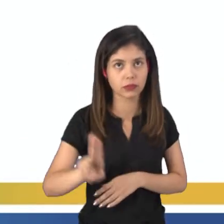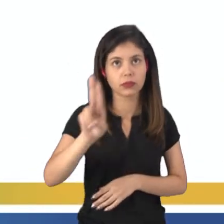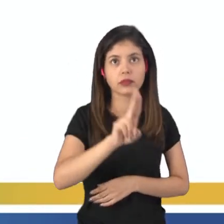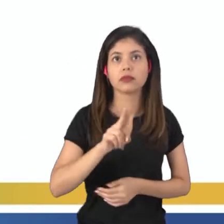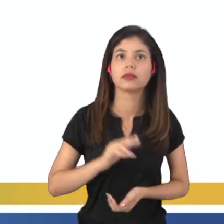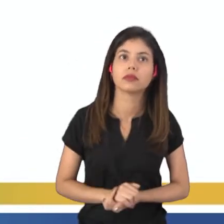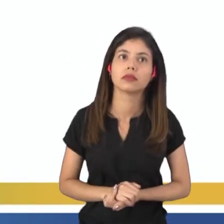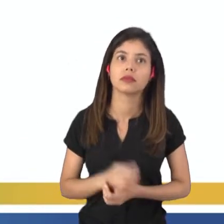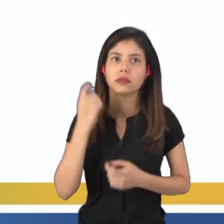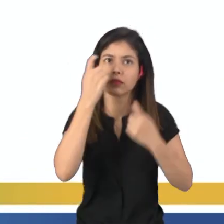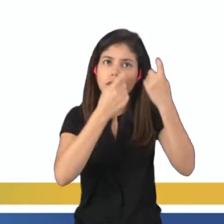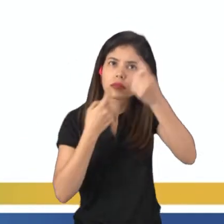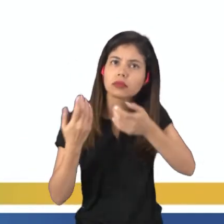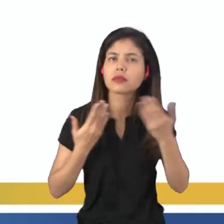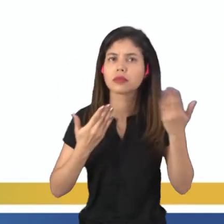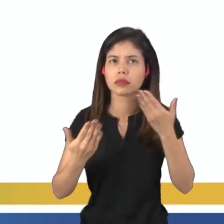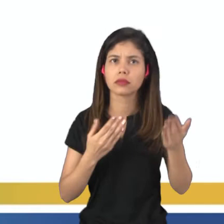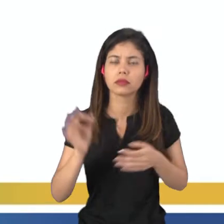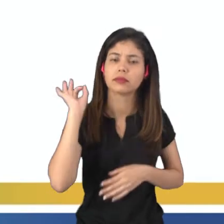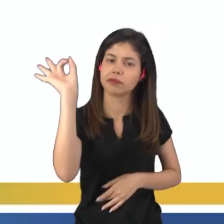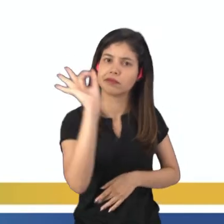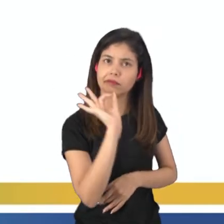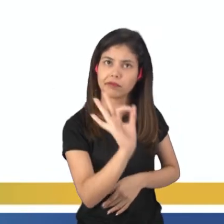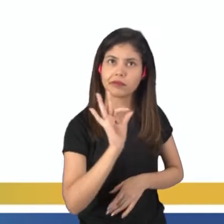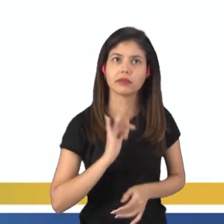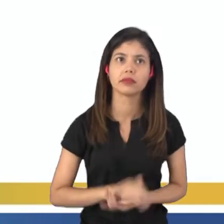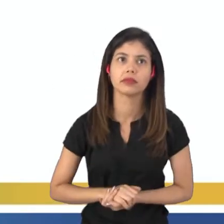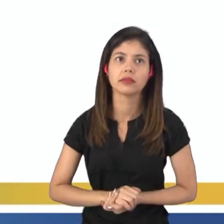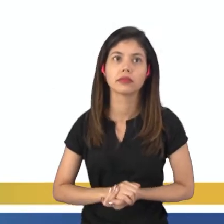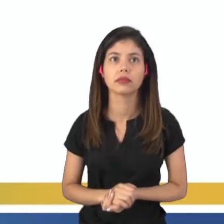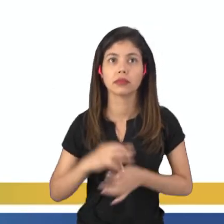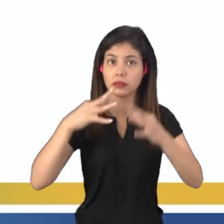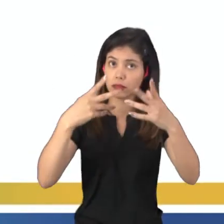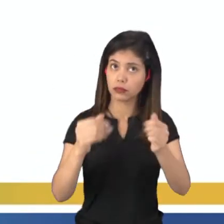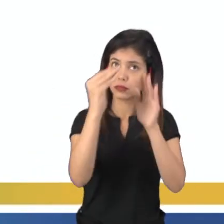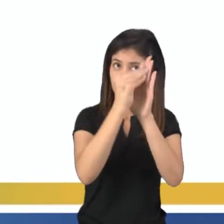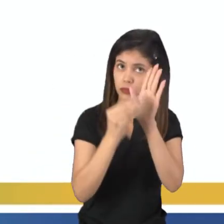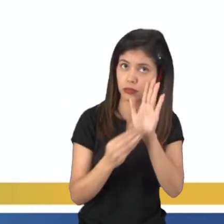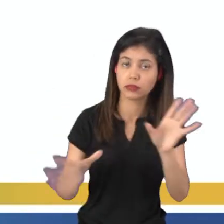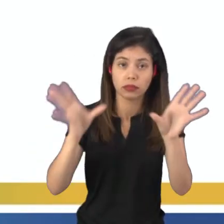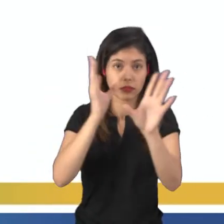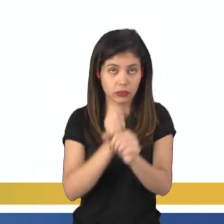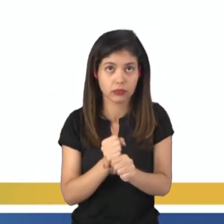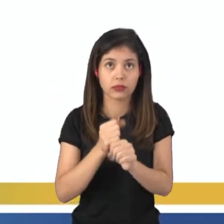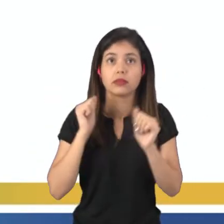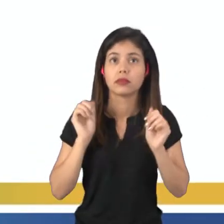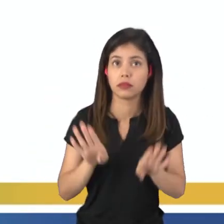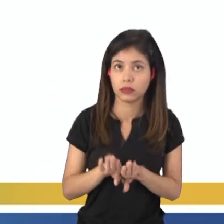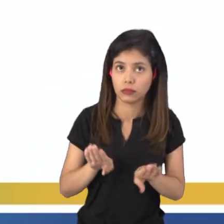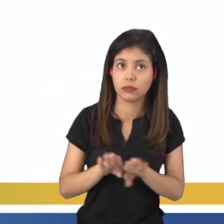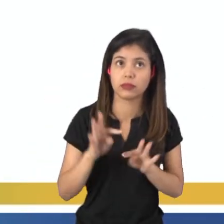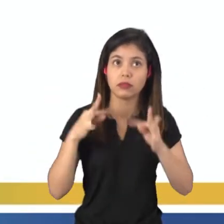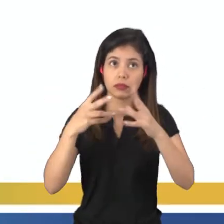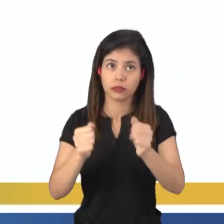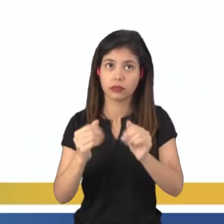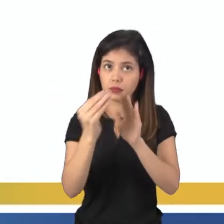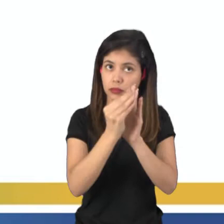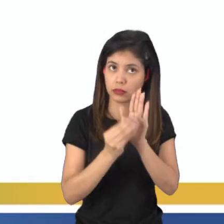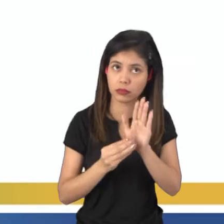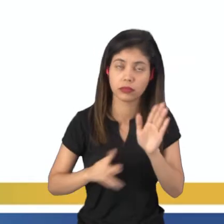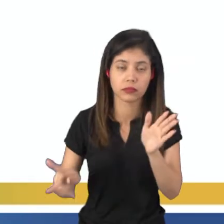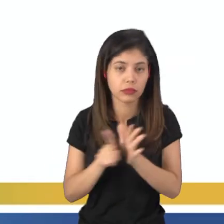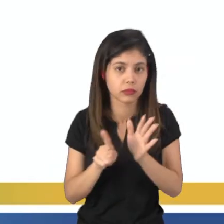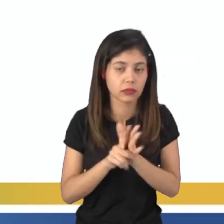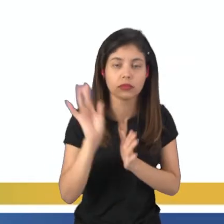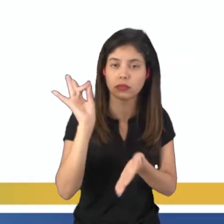utilizado para expressar uma relação de proporcionalidade, né? Em que todos os dados somados compõem o todo de um dado